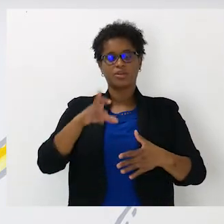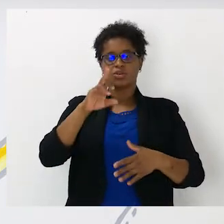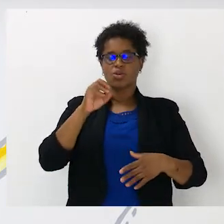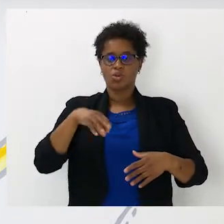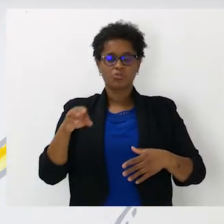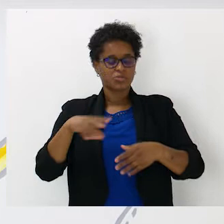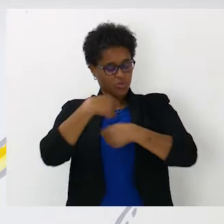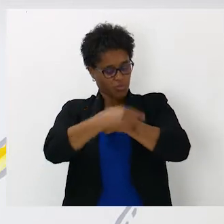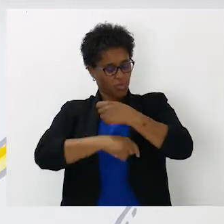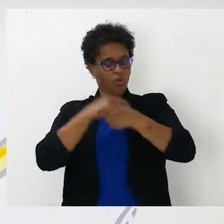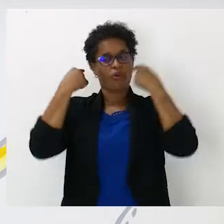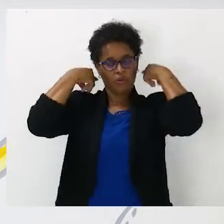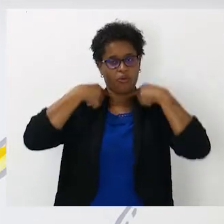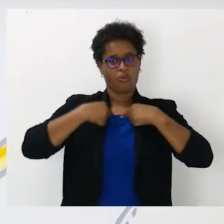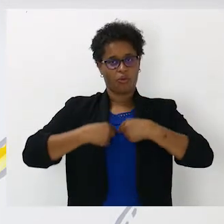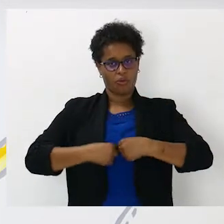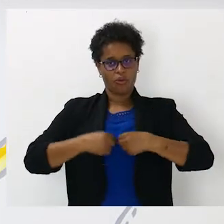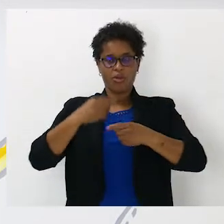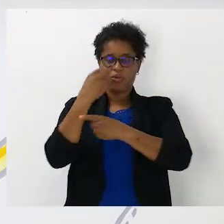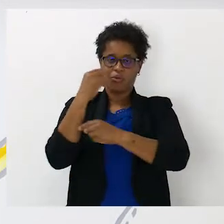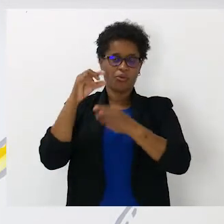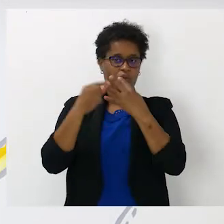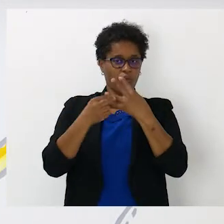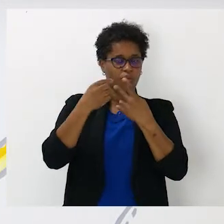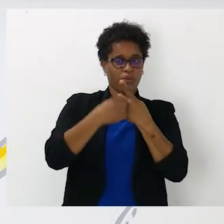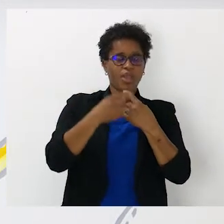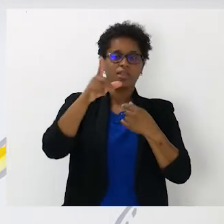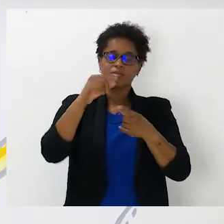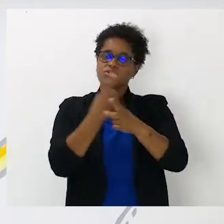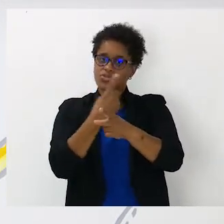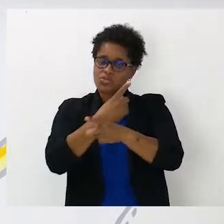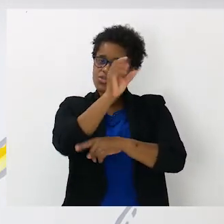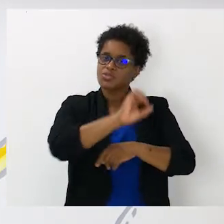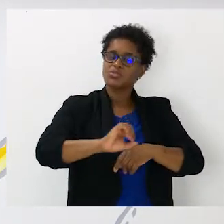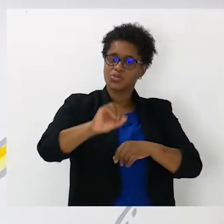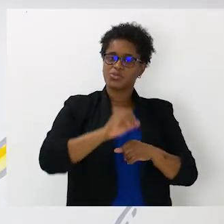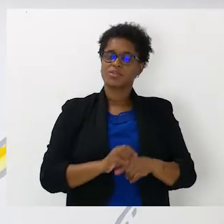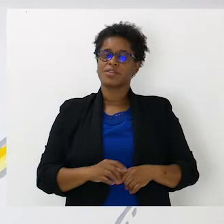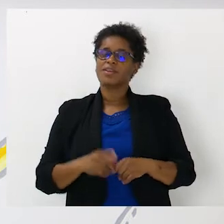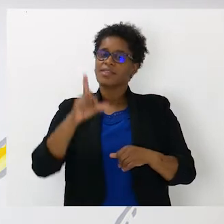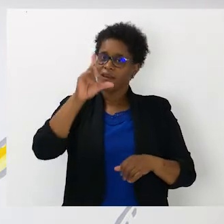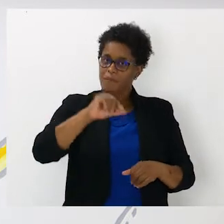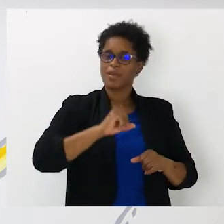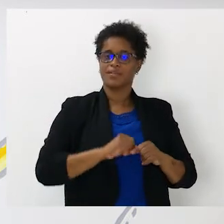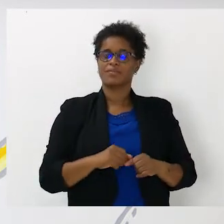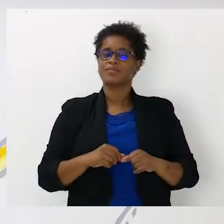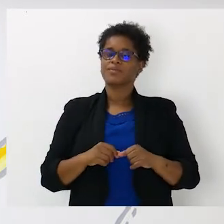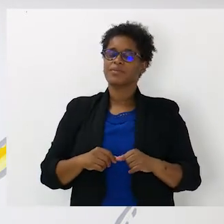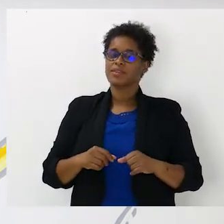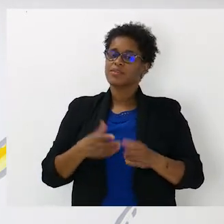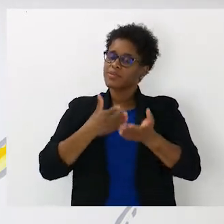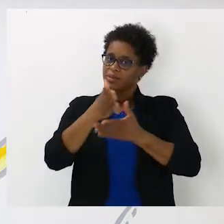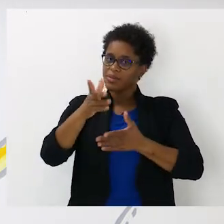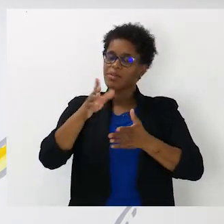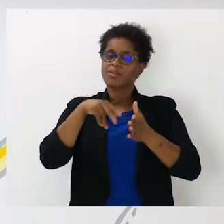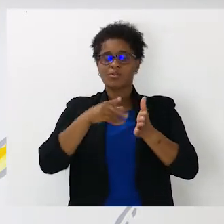as suas joias e com os seus bens. Está bem? Também assim prosseguia